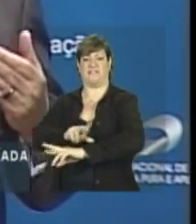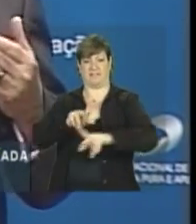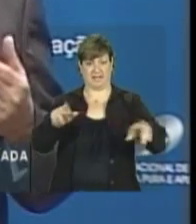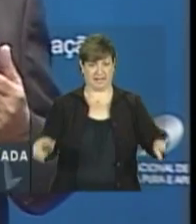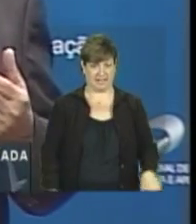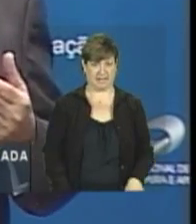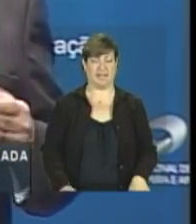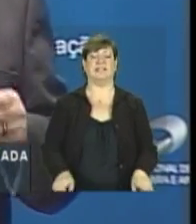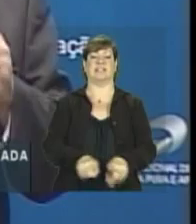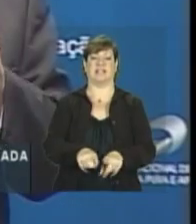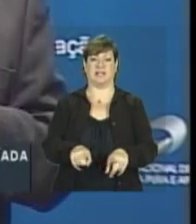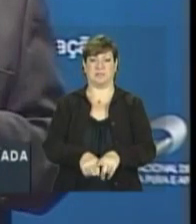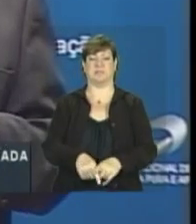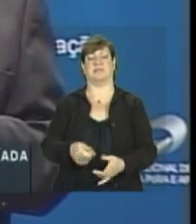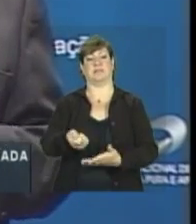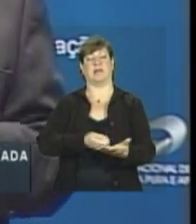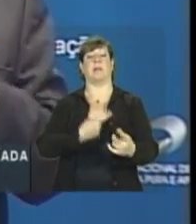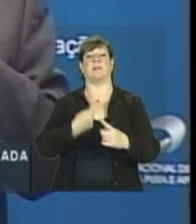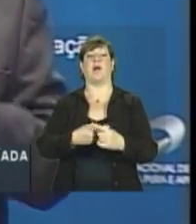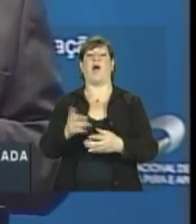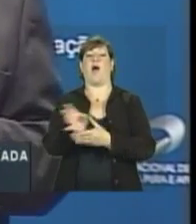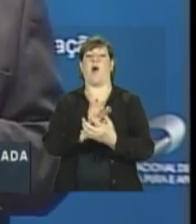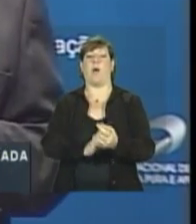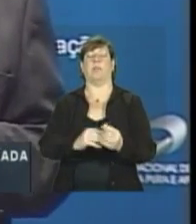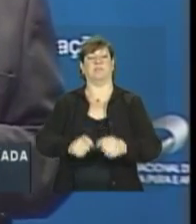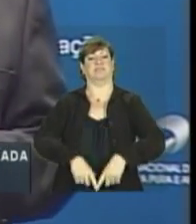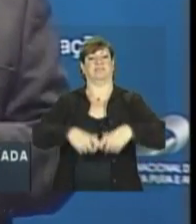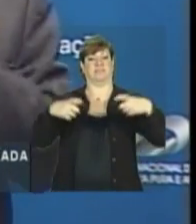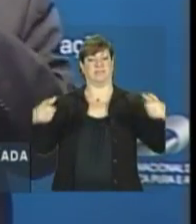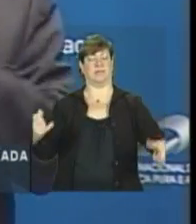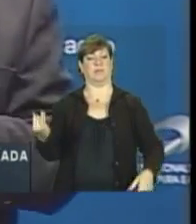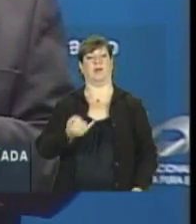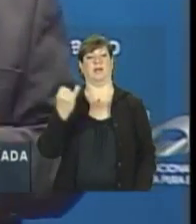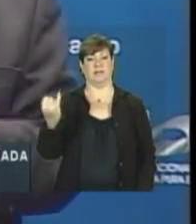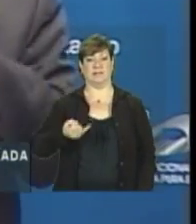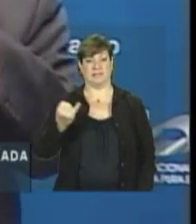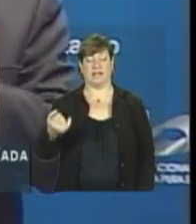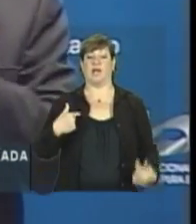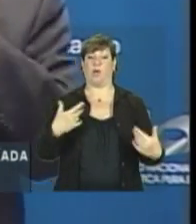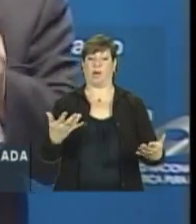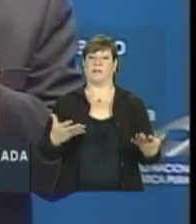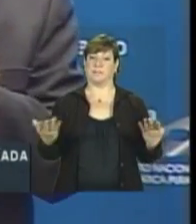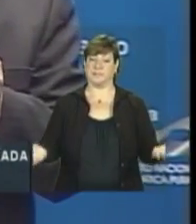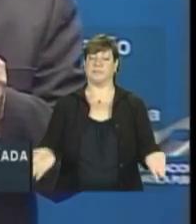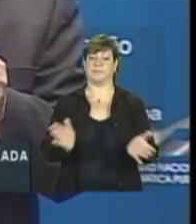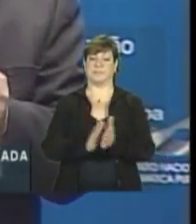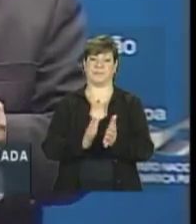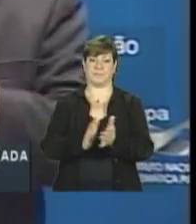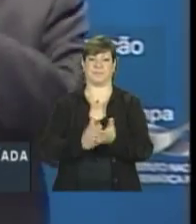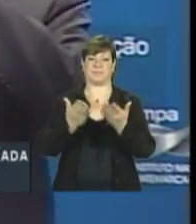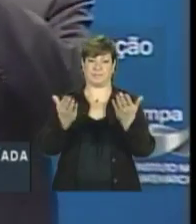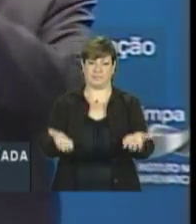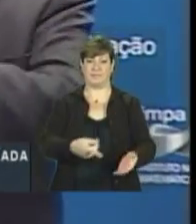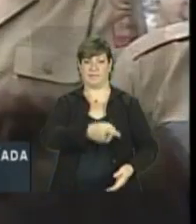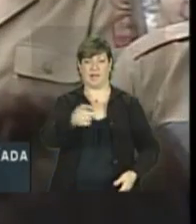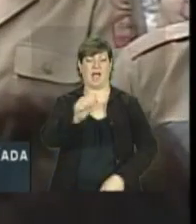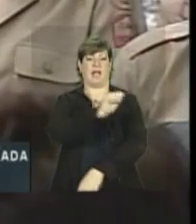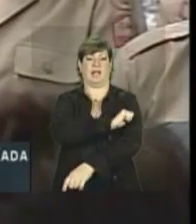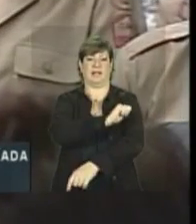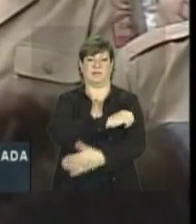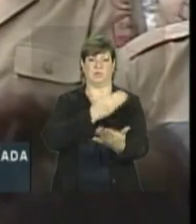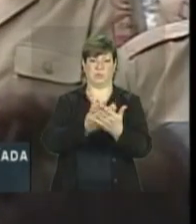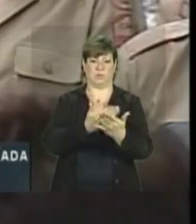É uma ampliação dessa ideia importante. Eu quero, então, homenagear esses estudantes, quero